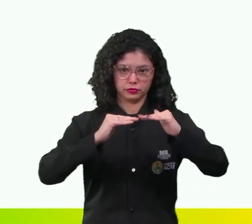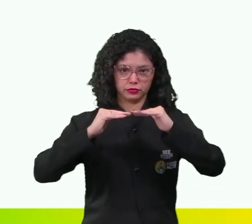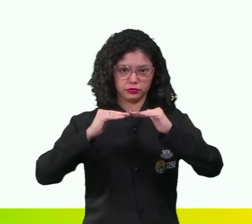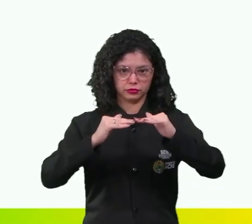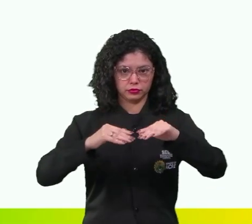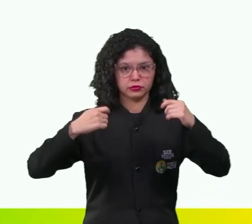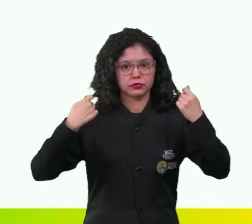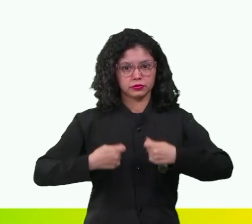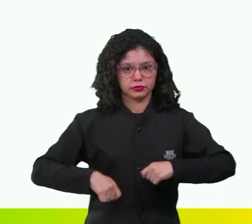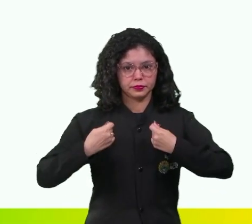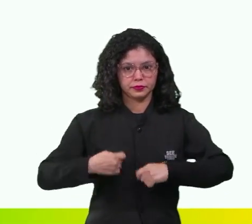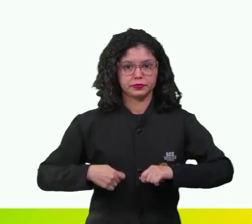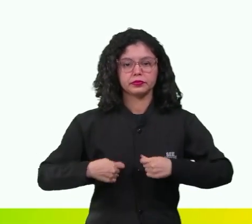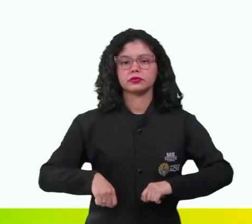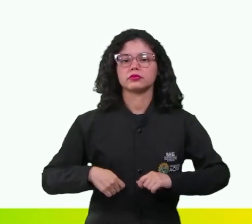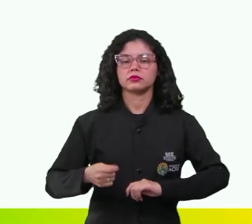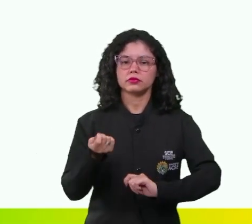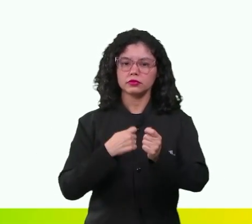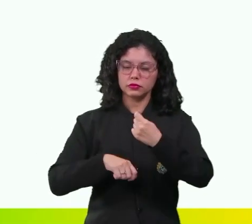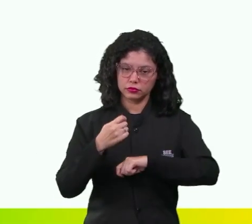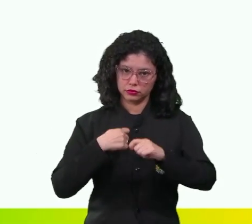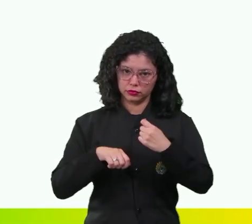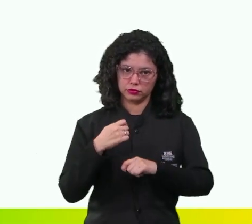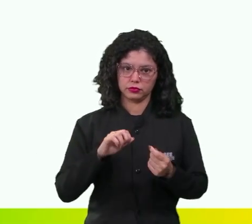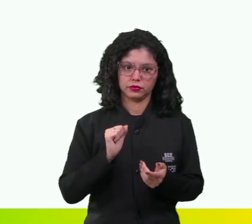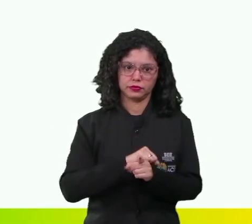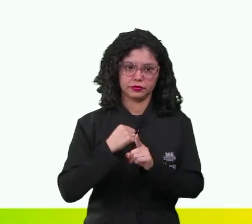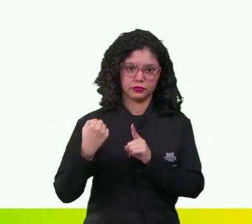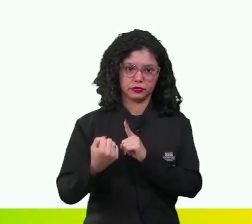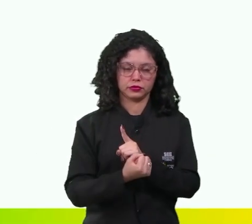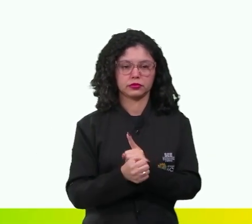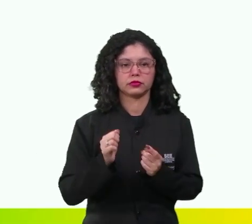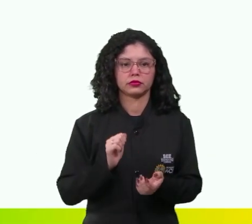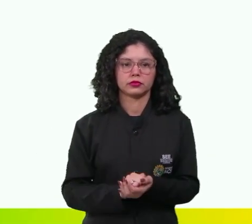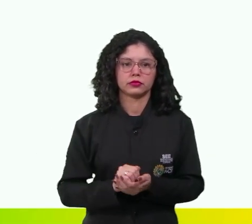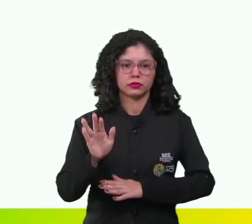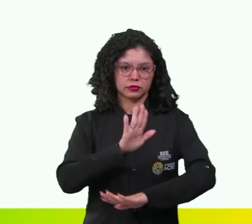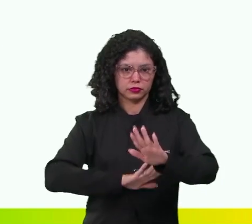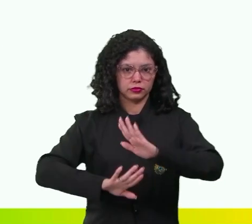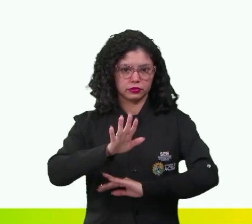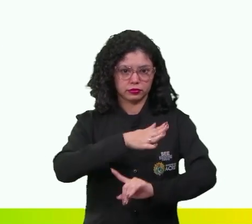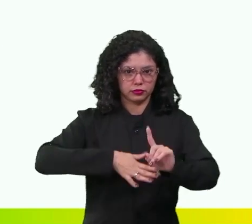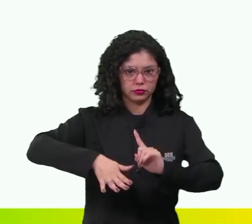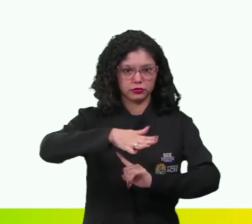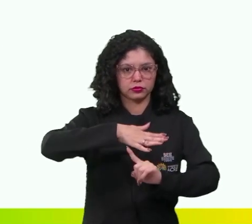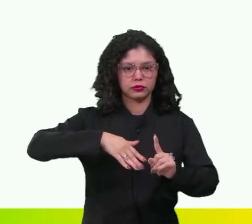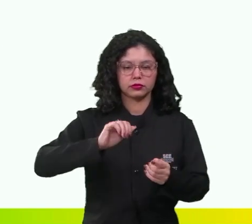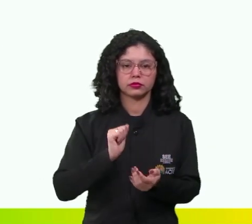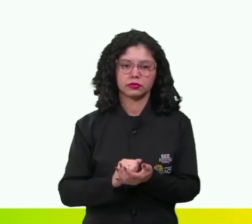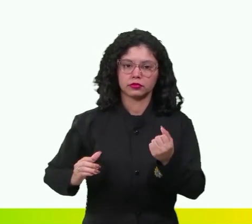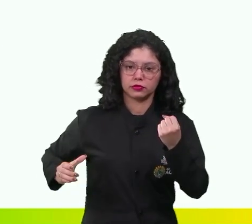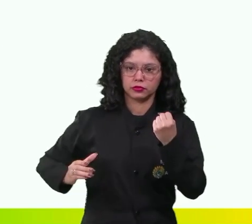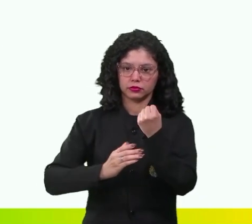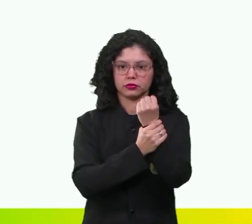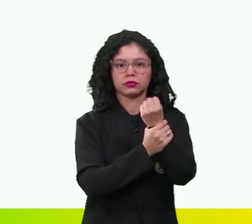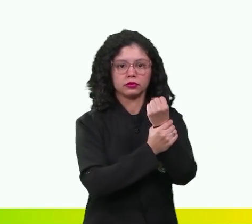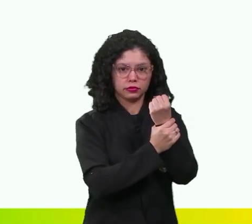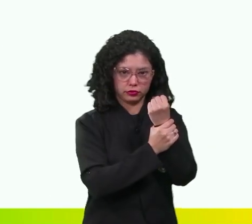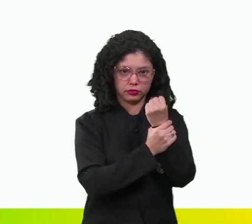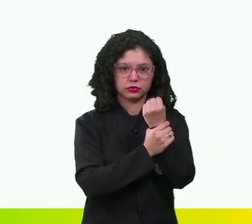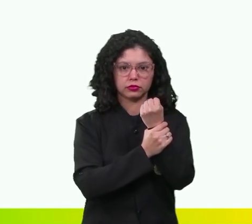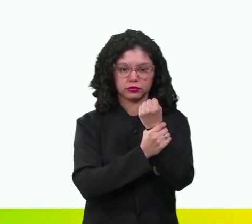pelo equilíbrio entre as necessidades econômicas da sociedade e a preservação do meio ambiente,